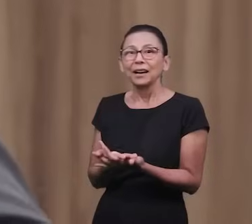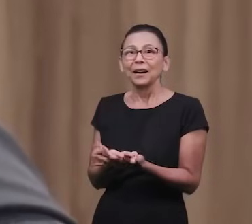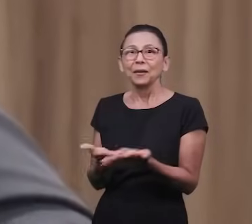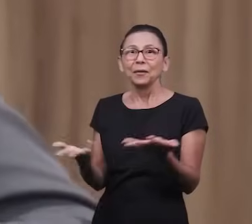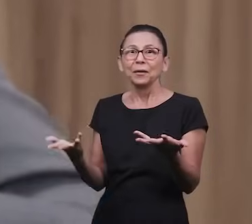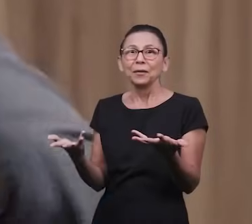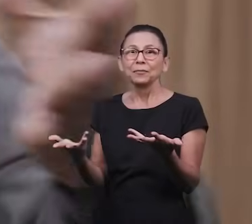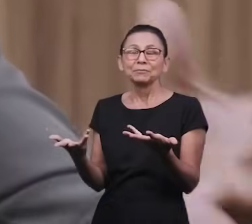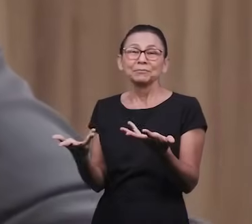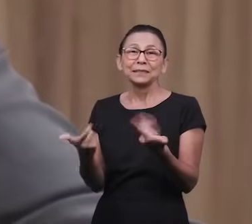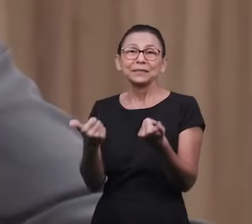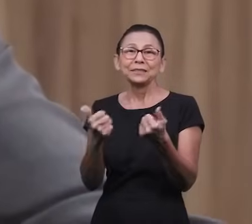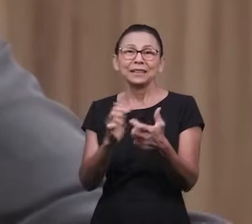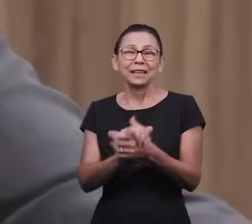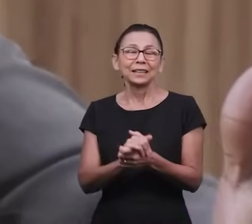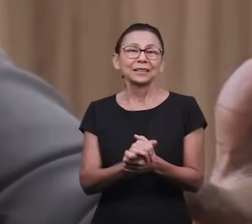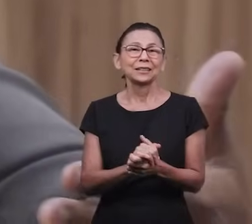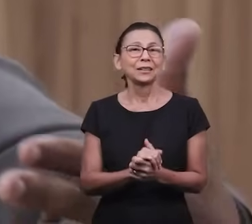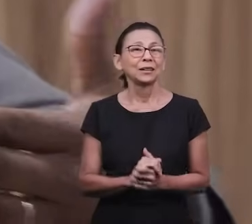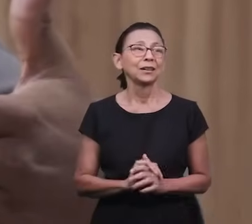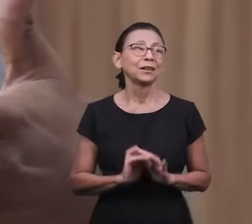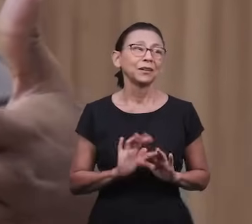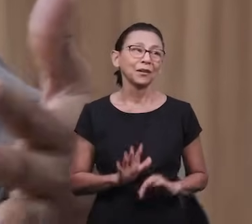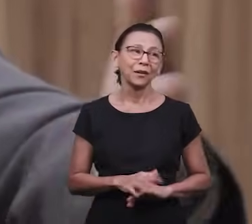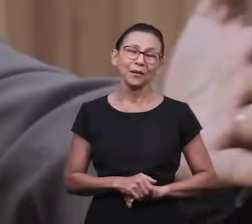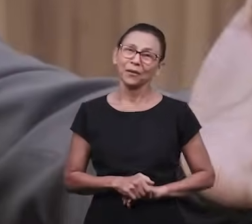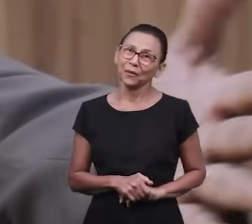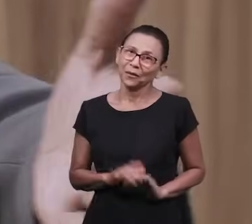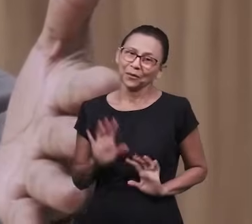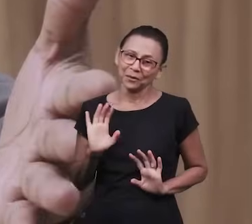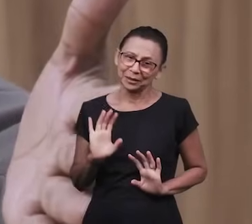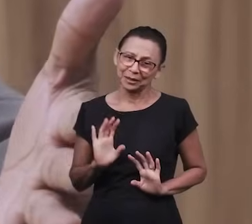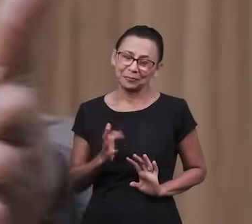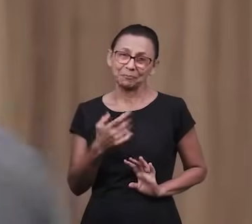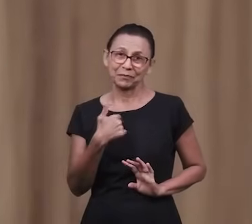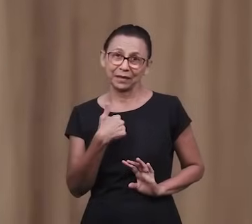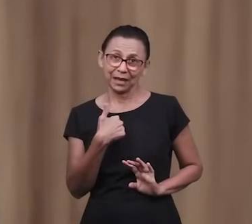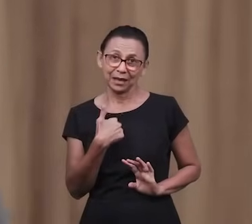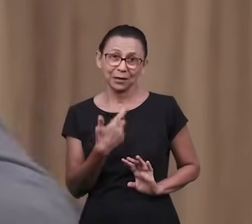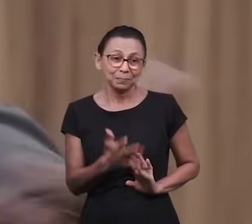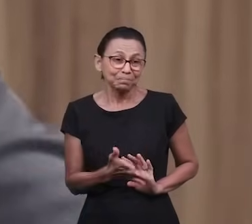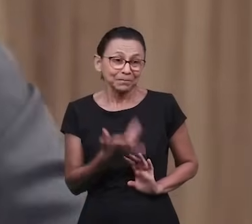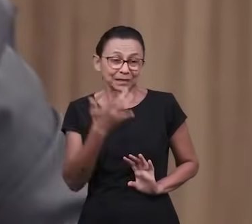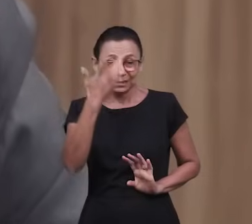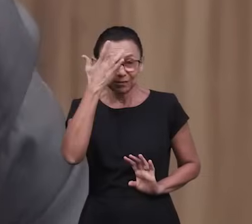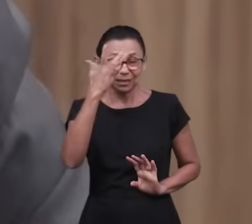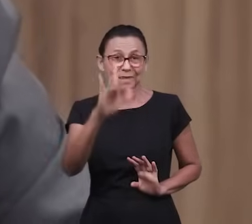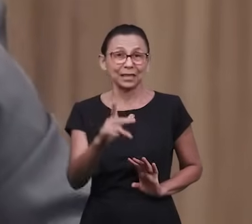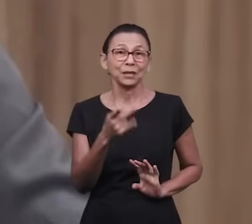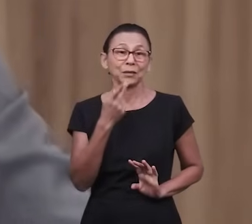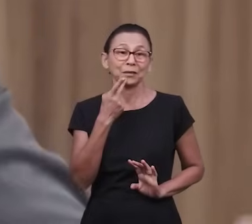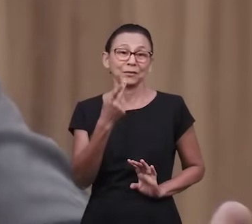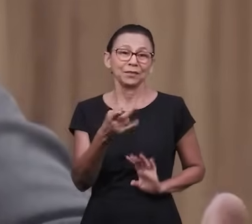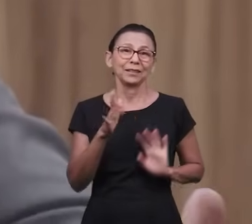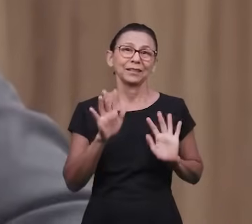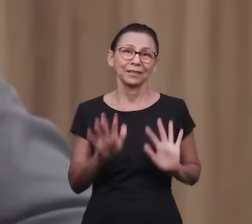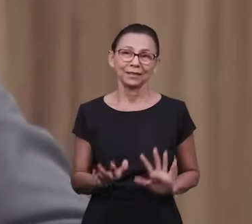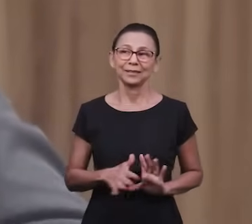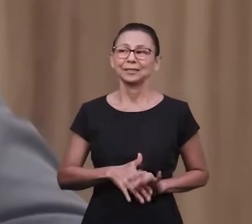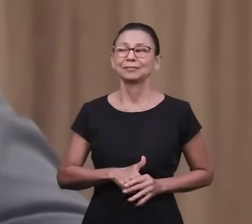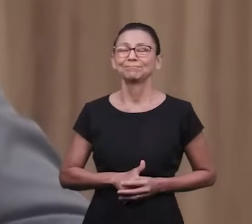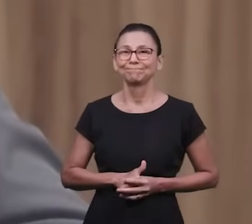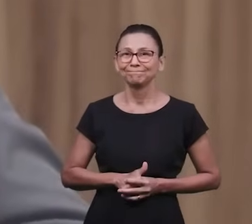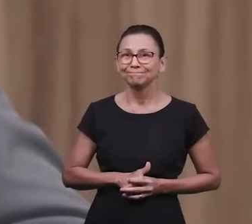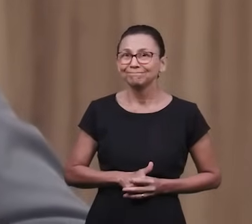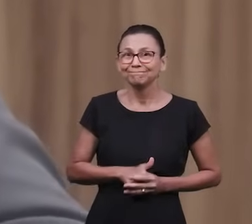Eu fiquei maravilhado porque, sinceramente, uma situação dessa não tem muito o que falar. Mas Né? Deus